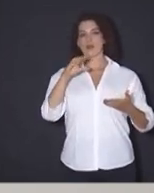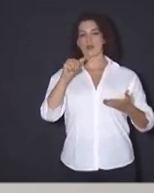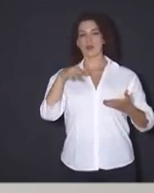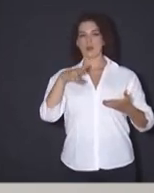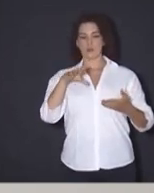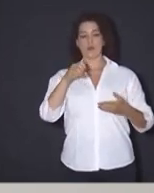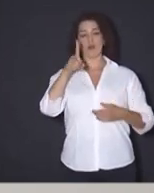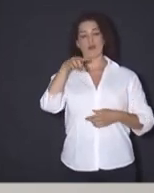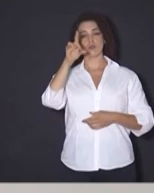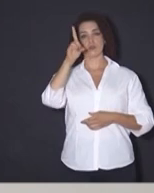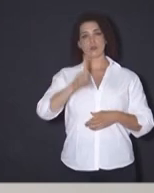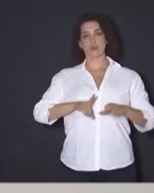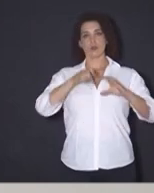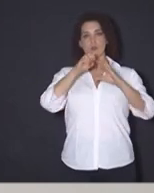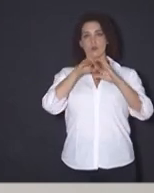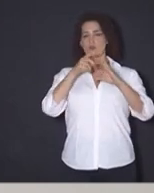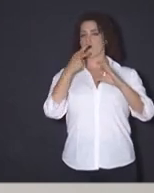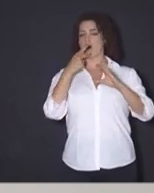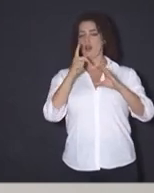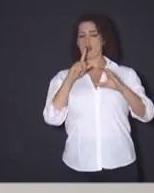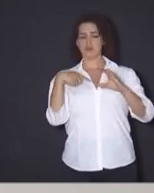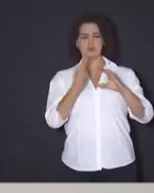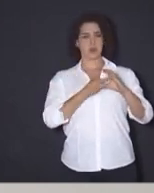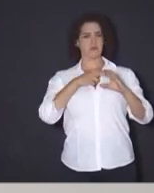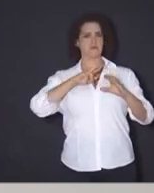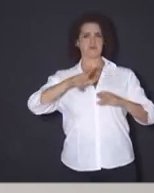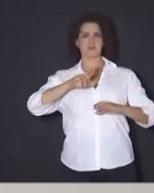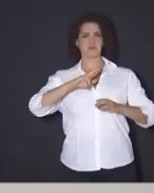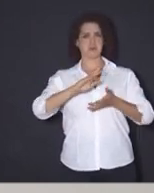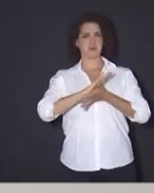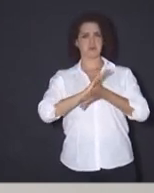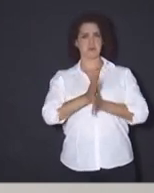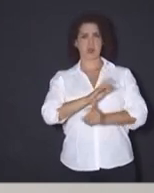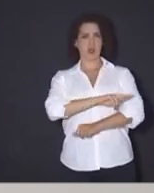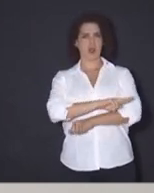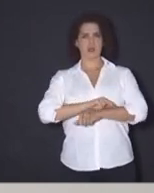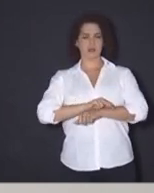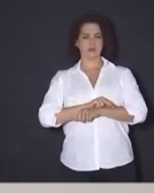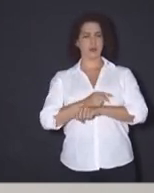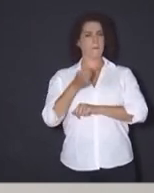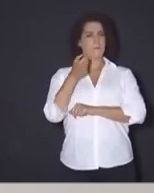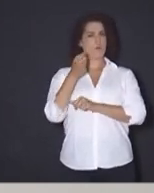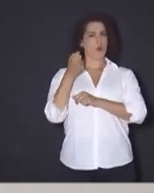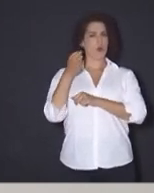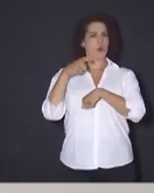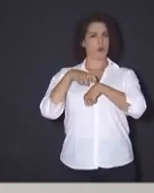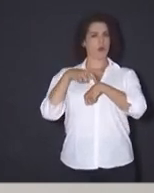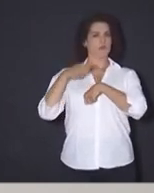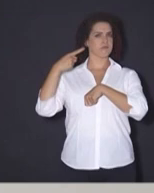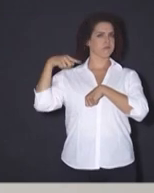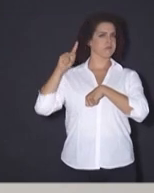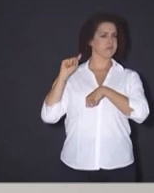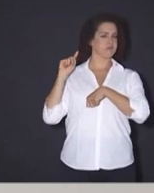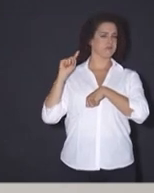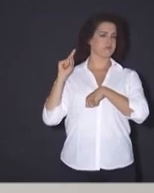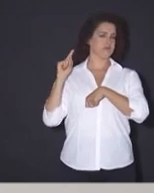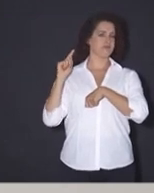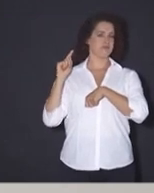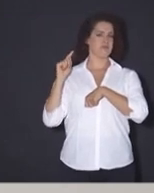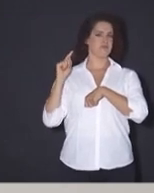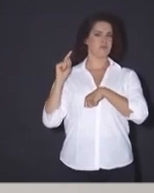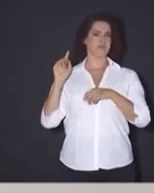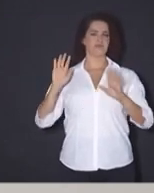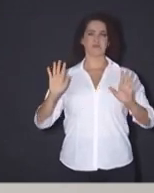globo que disse que nós não somos racistas há pouco tempo e tudo